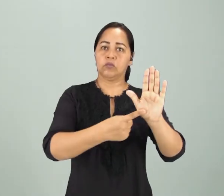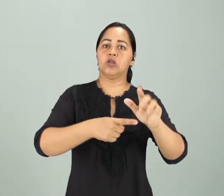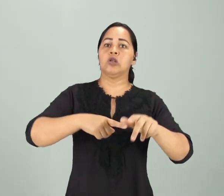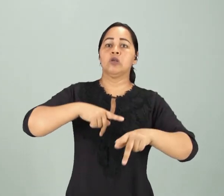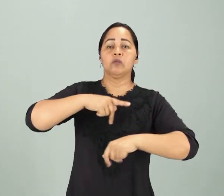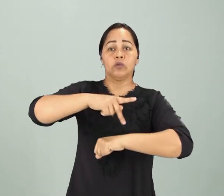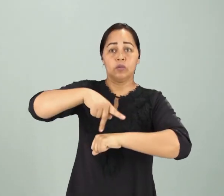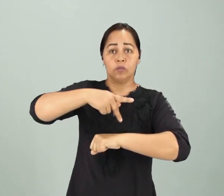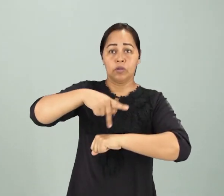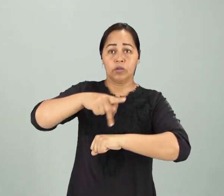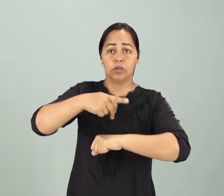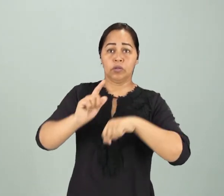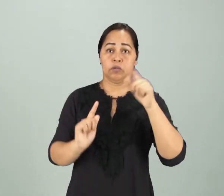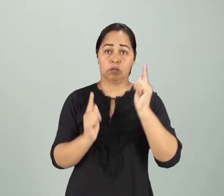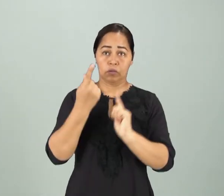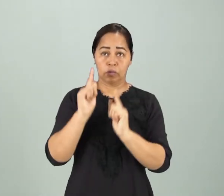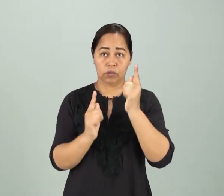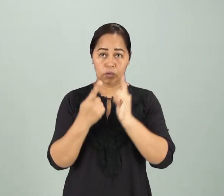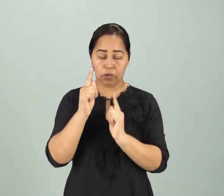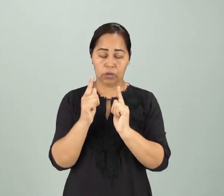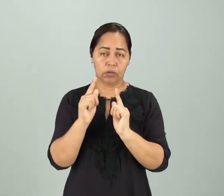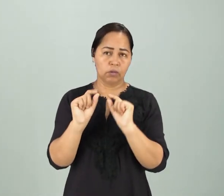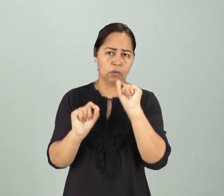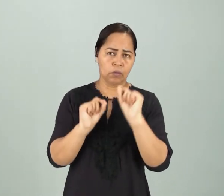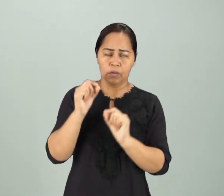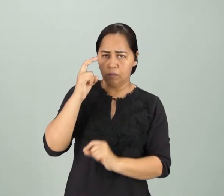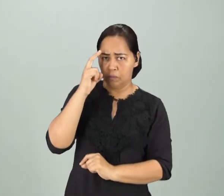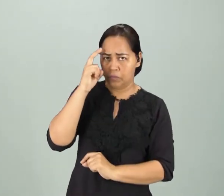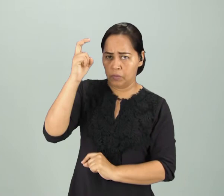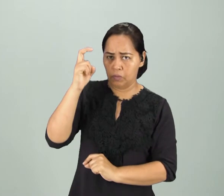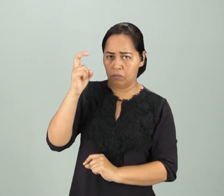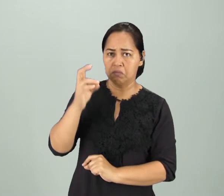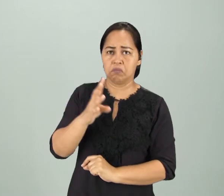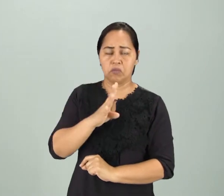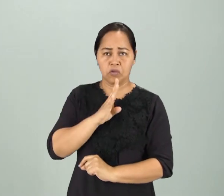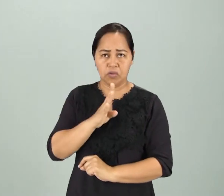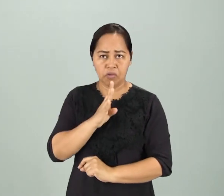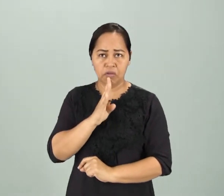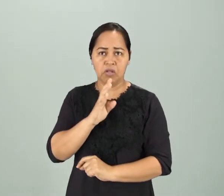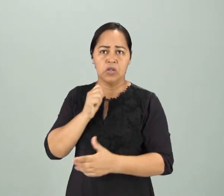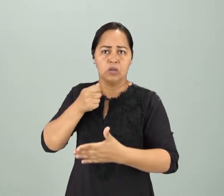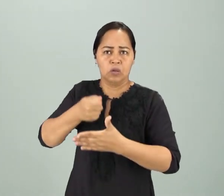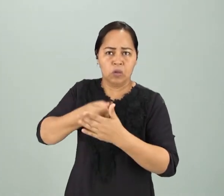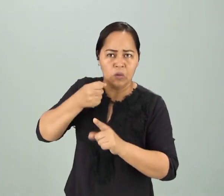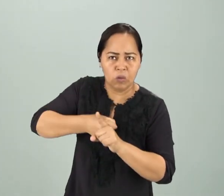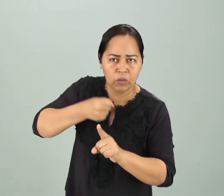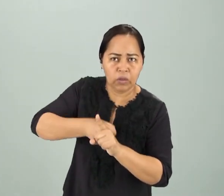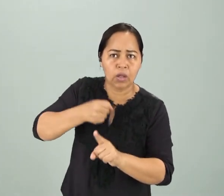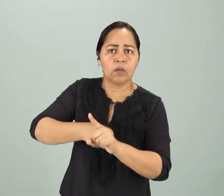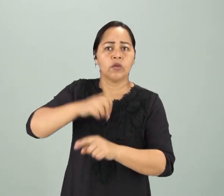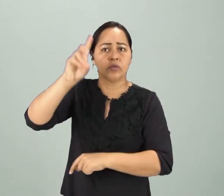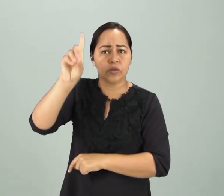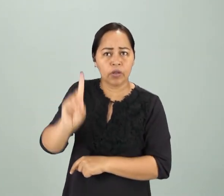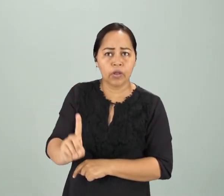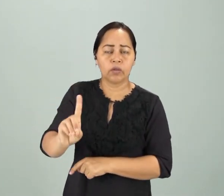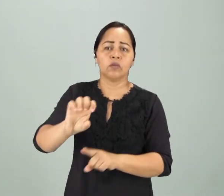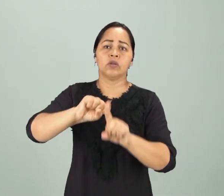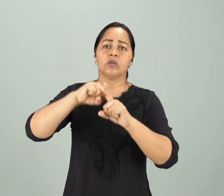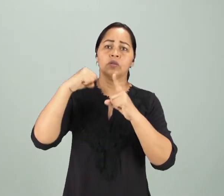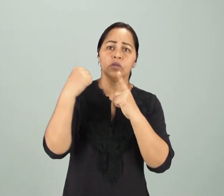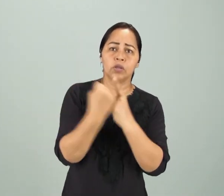país. Ser letrado, ser entendido, conhecer, querer defender, parte do princípio da